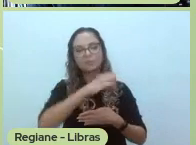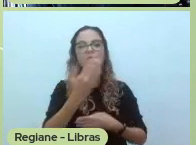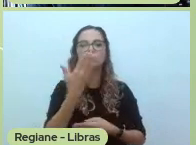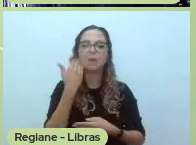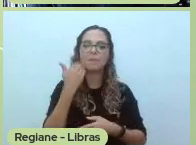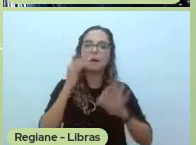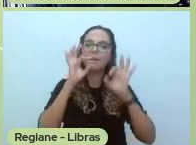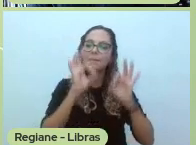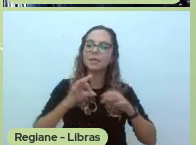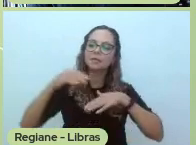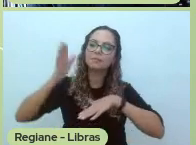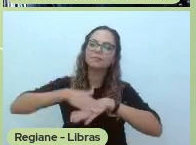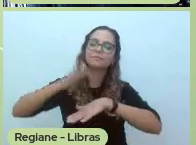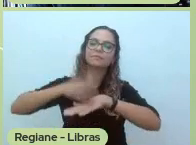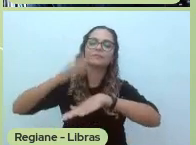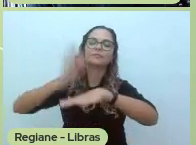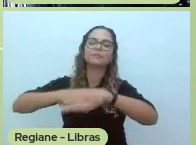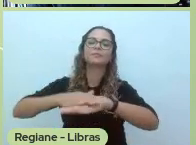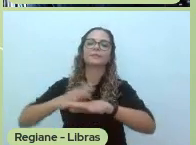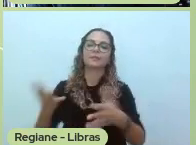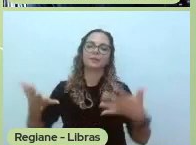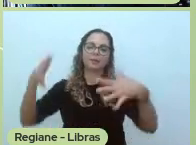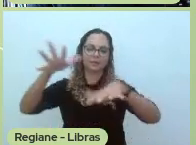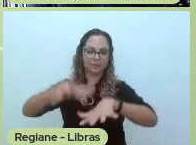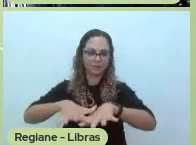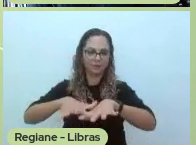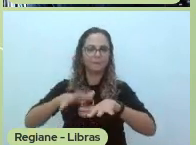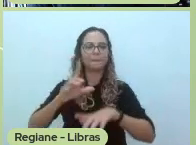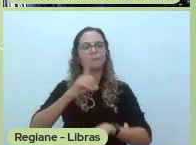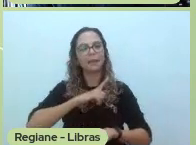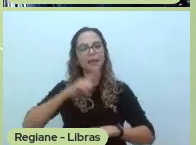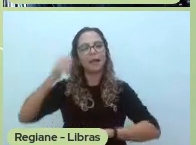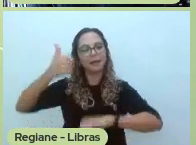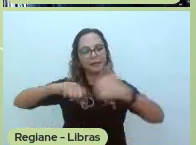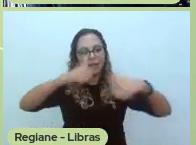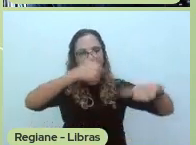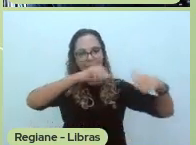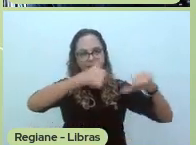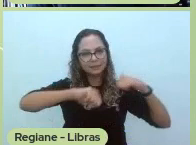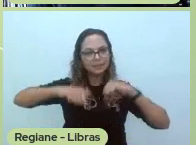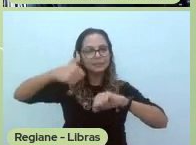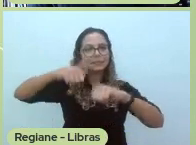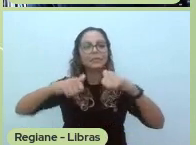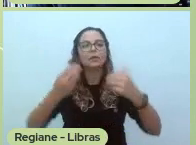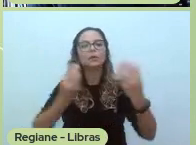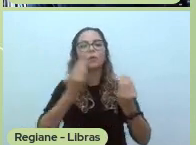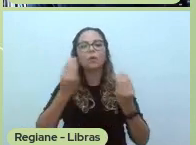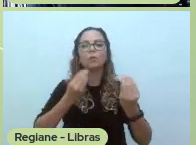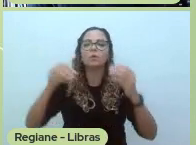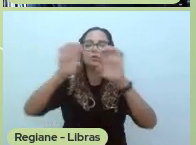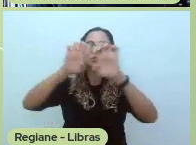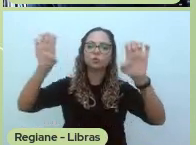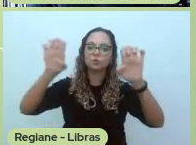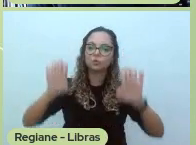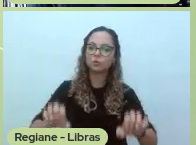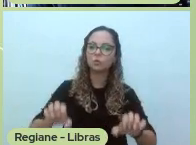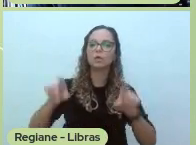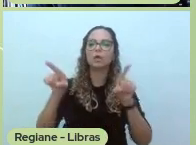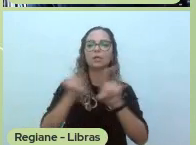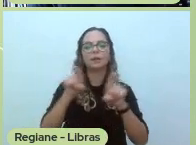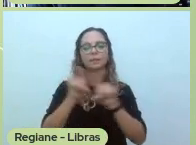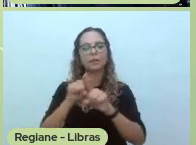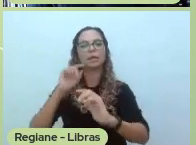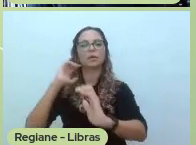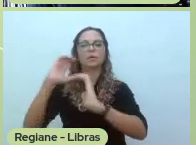por uma análise de acessibilidade infraestrutural, né, uma acessibilidade até comunicacional. A gente vem numa jornada